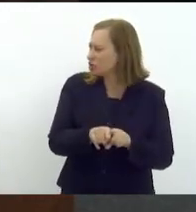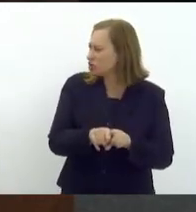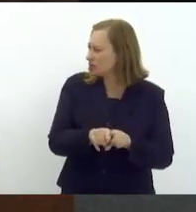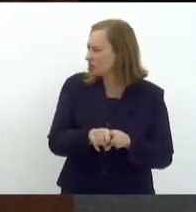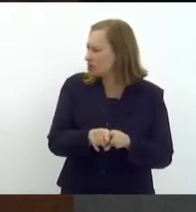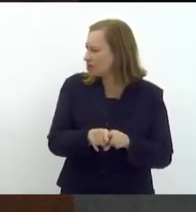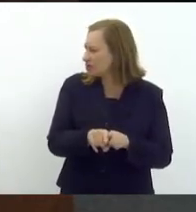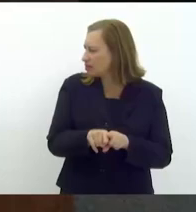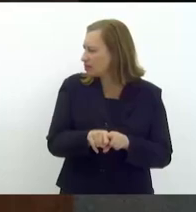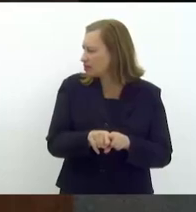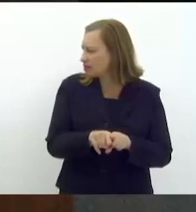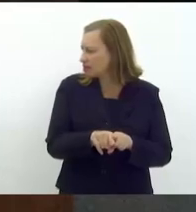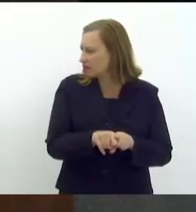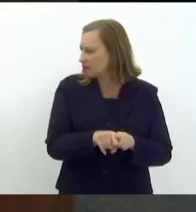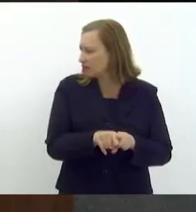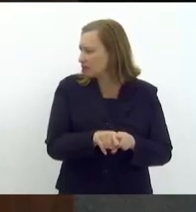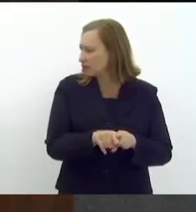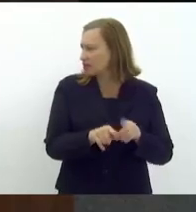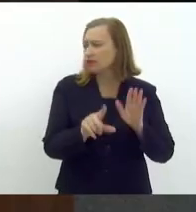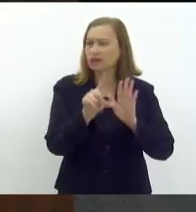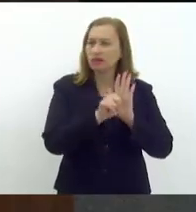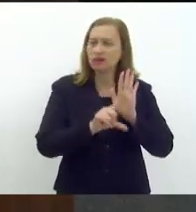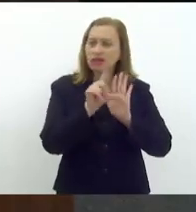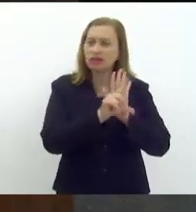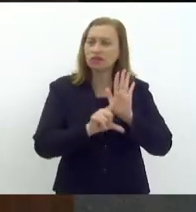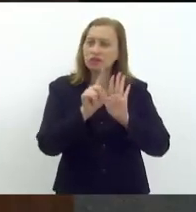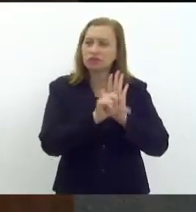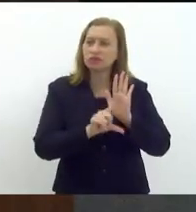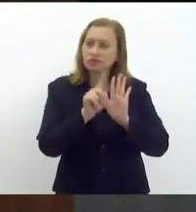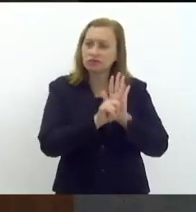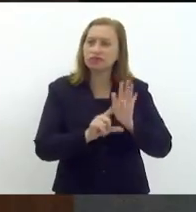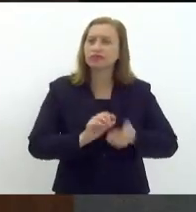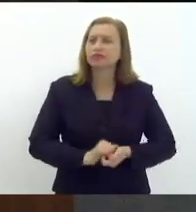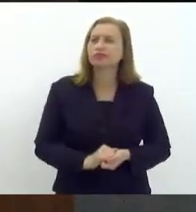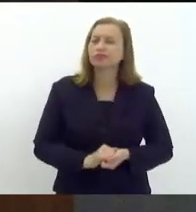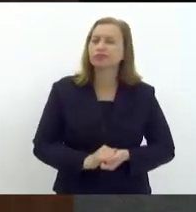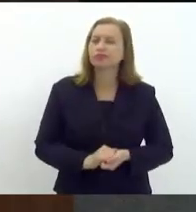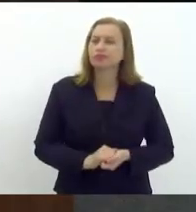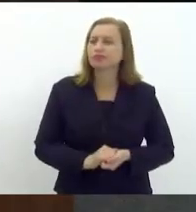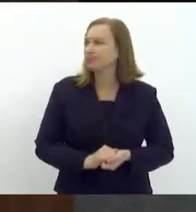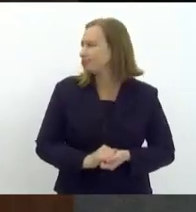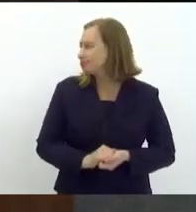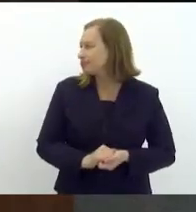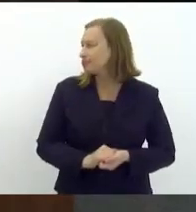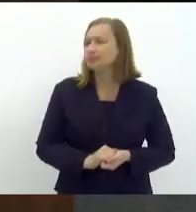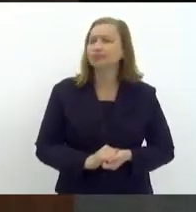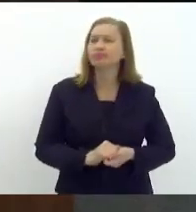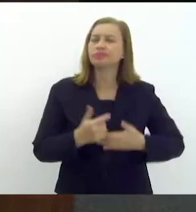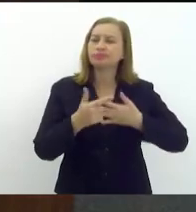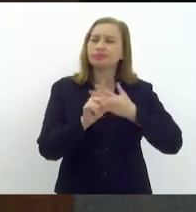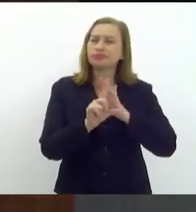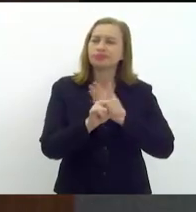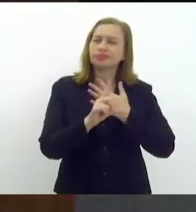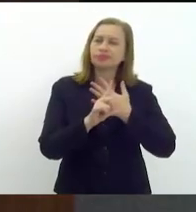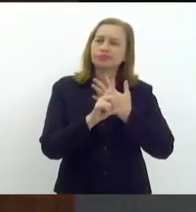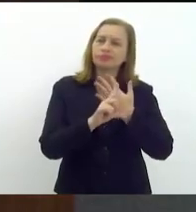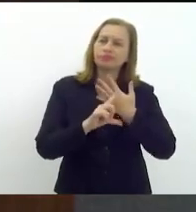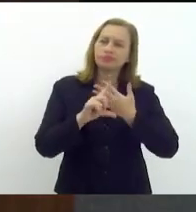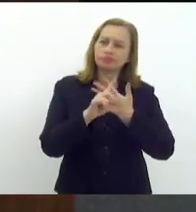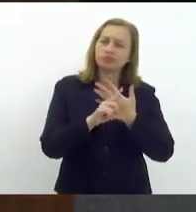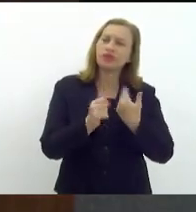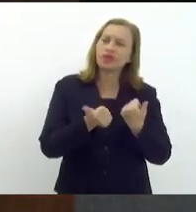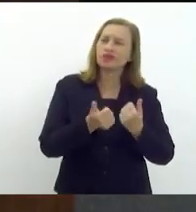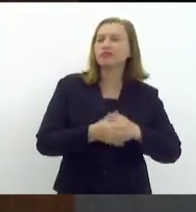como dramaturga e uma trajetória estudando Literatura e acho que por conta disso fui procurada pelo um